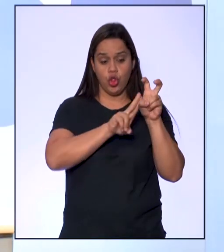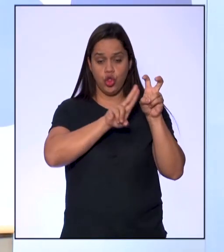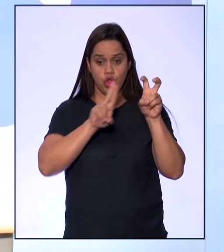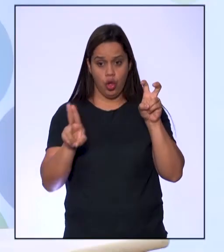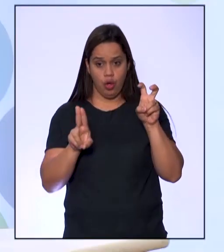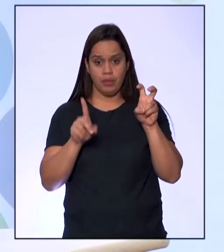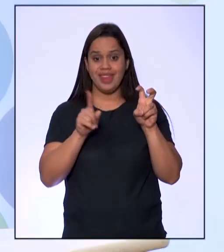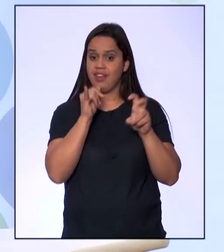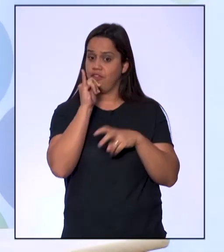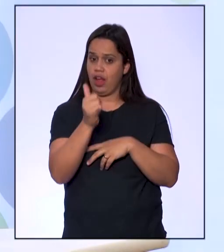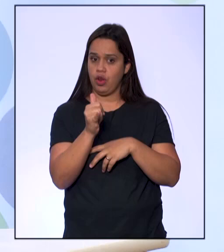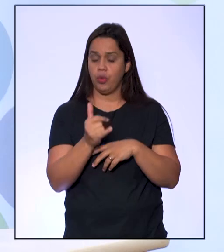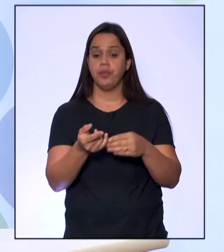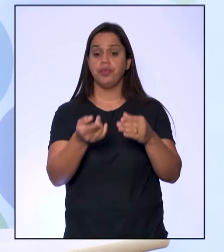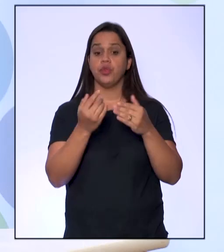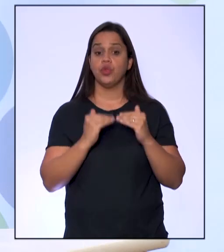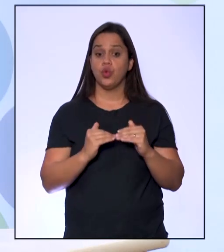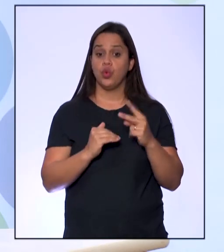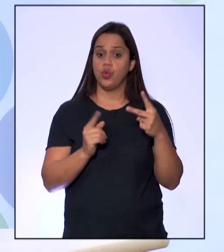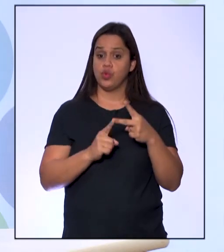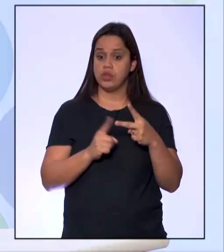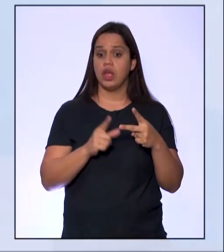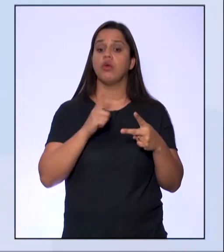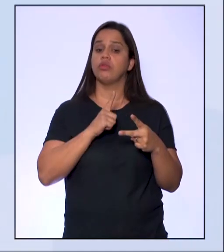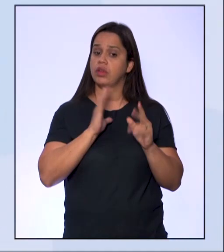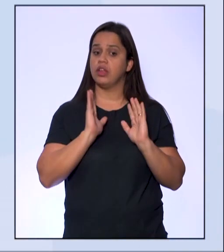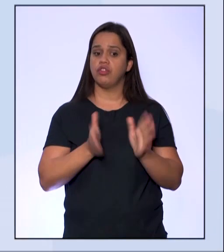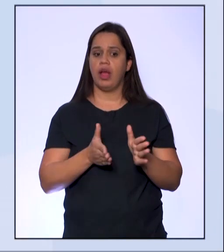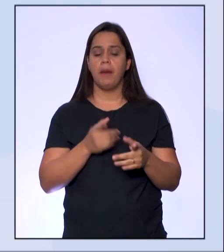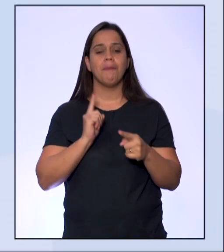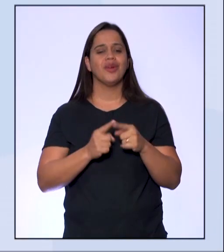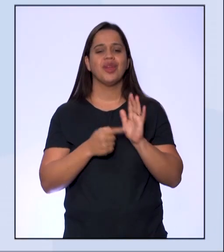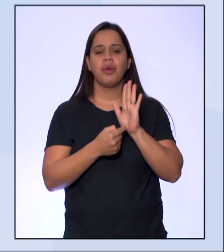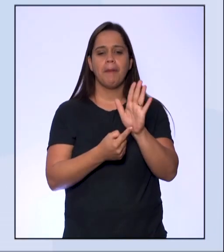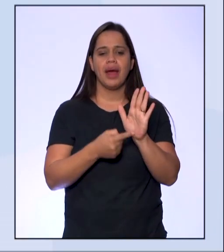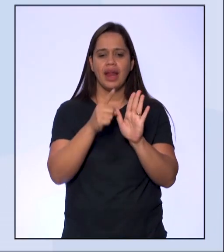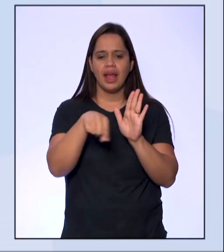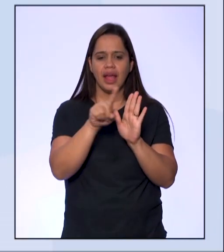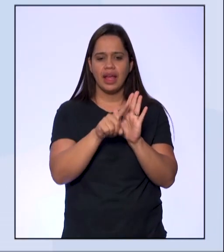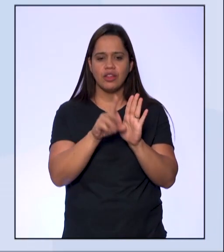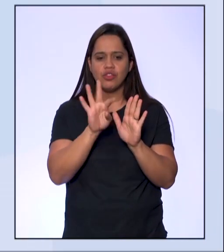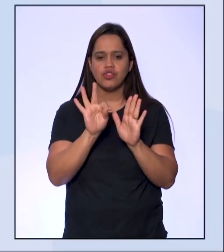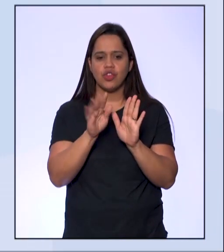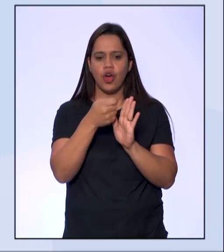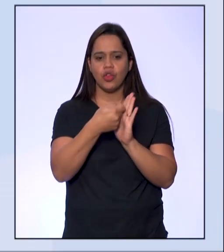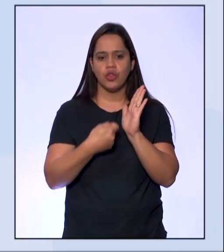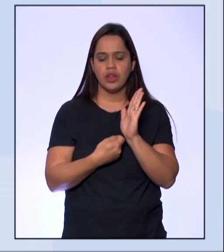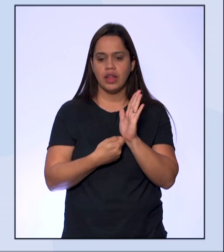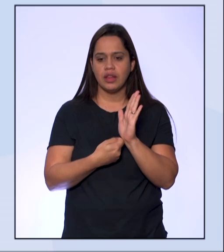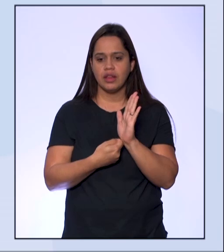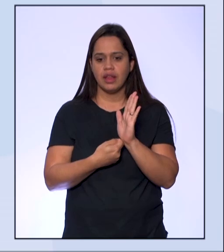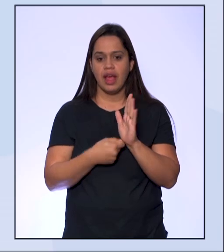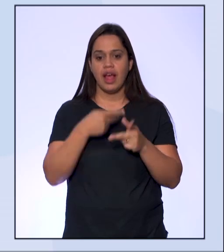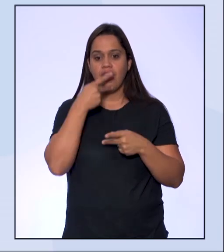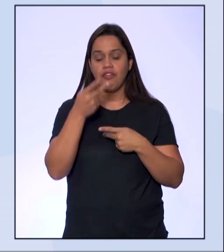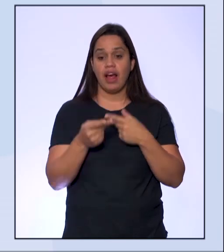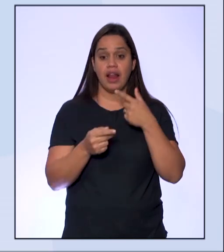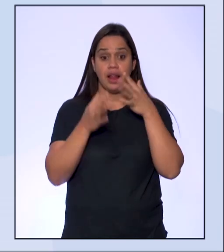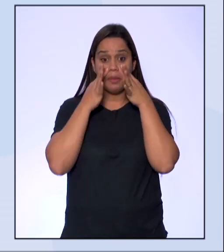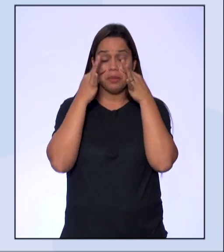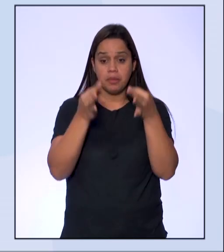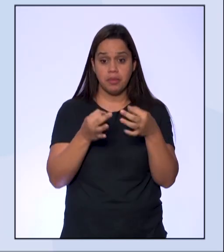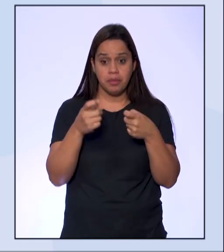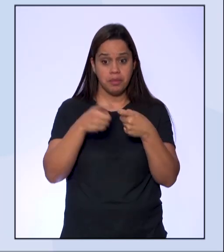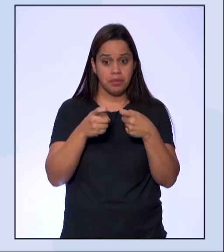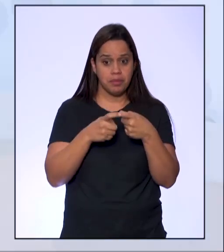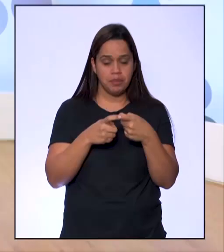ele citou. Agora, no segundo, não. No segundo eu tenho, é porque não aparece aí, aparece no texto, alerta à médica. Olha, a